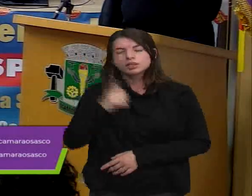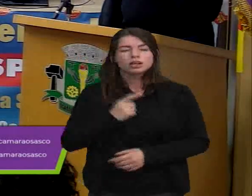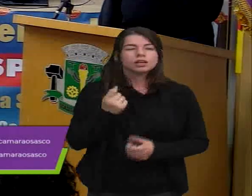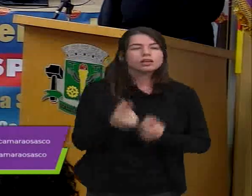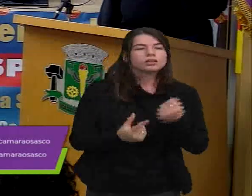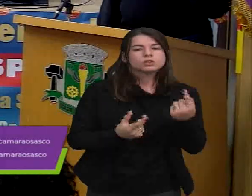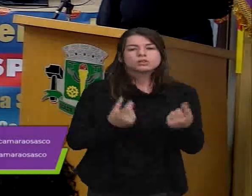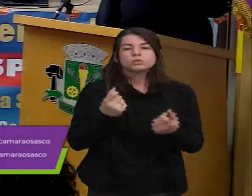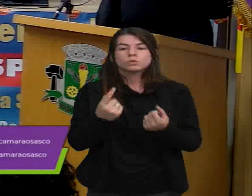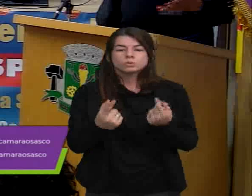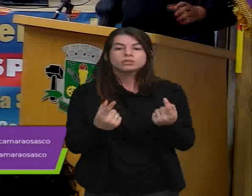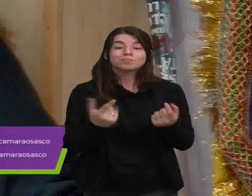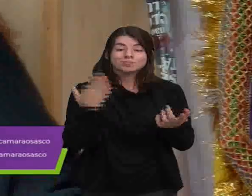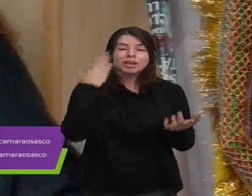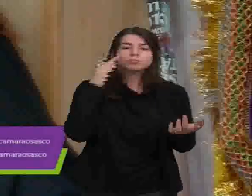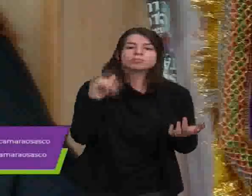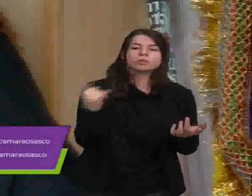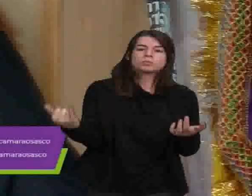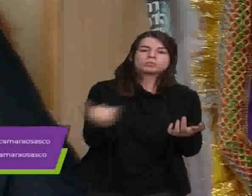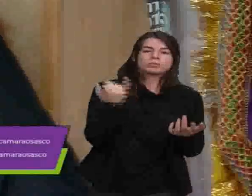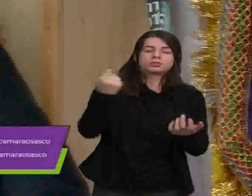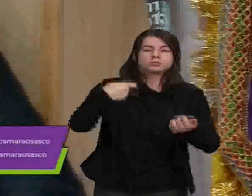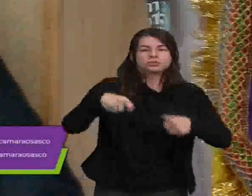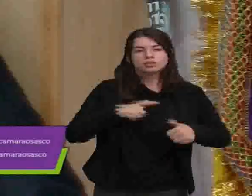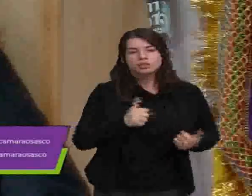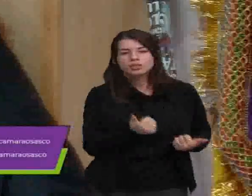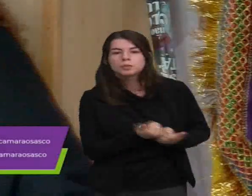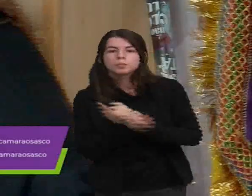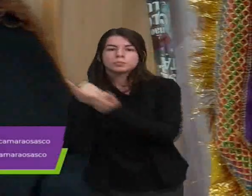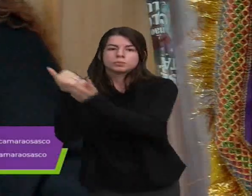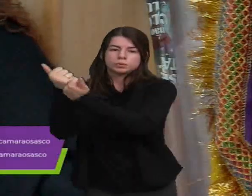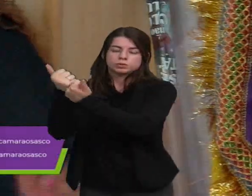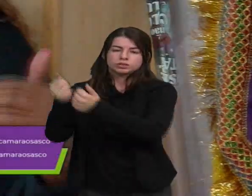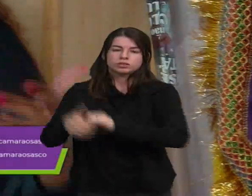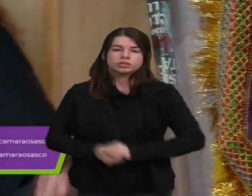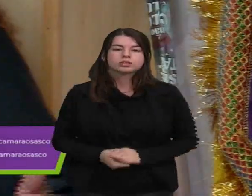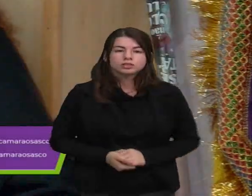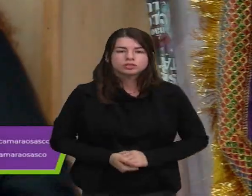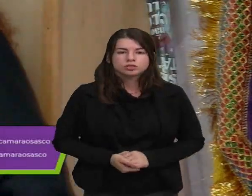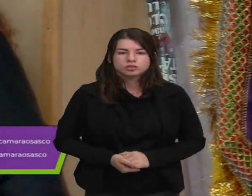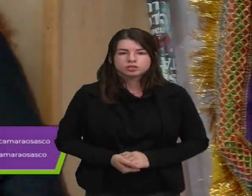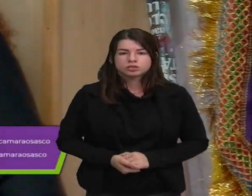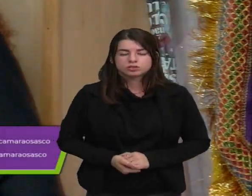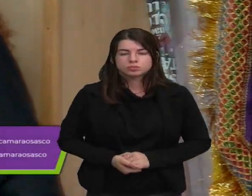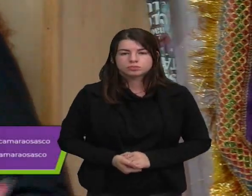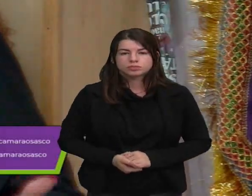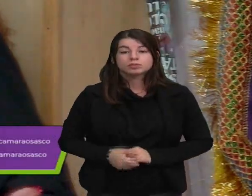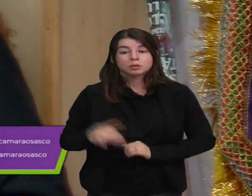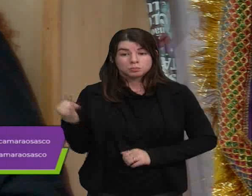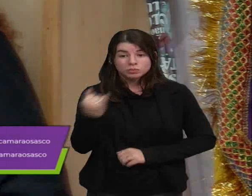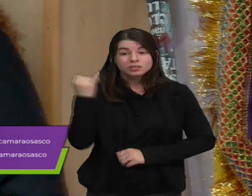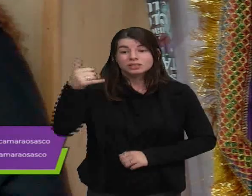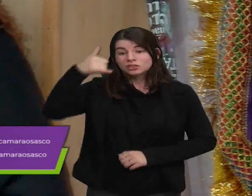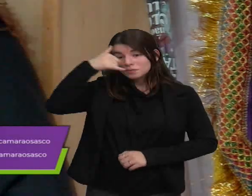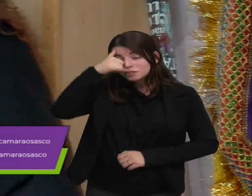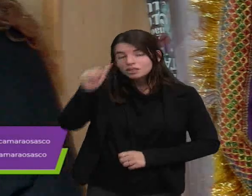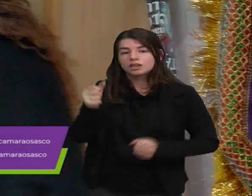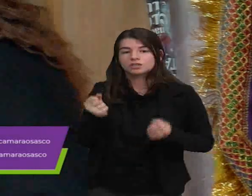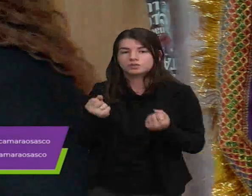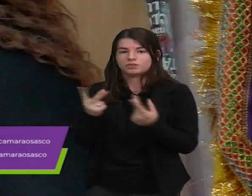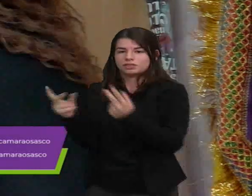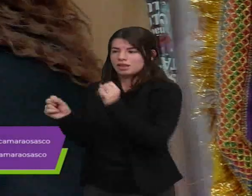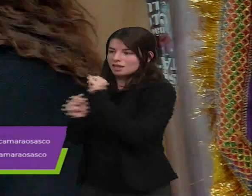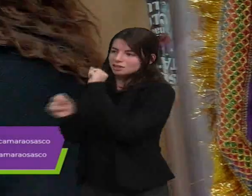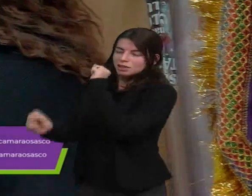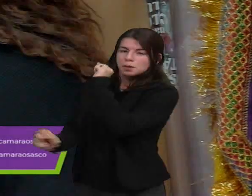até sabem da importância de se defender esse bem público e da importância que é ir contra a privatização mas não tem